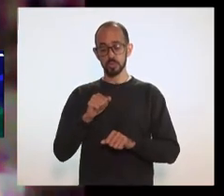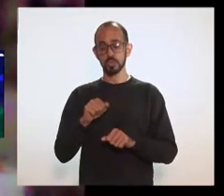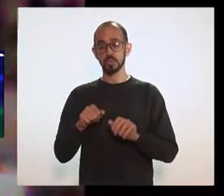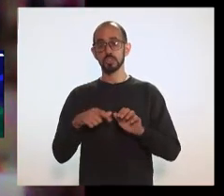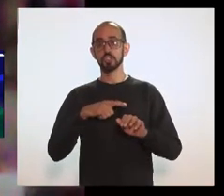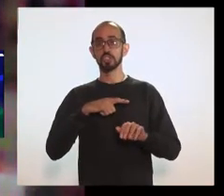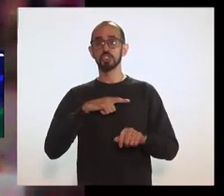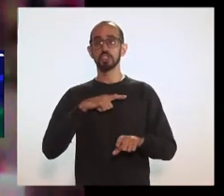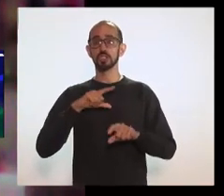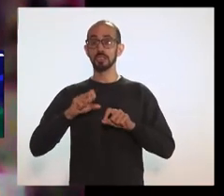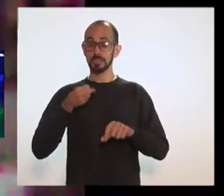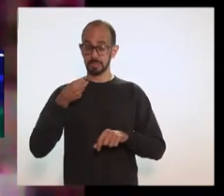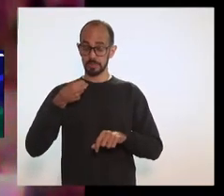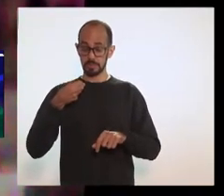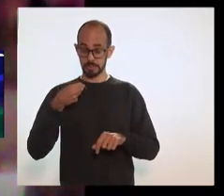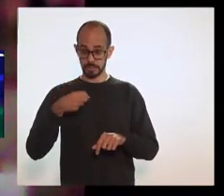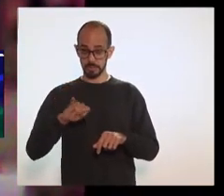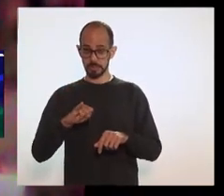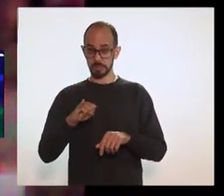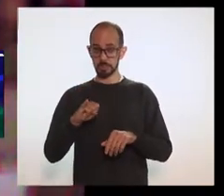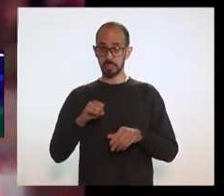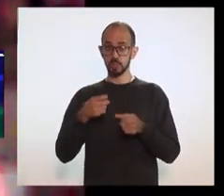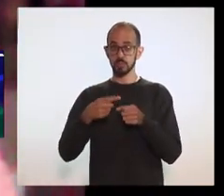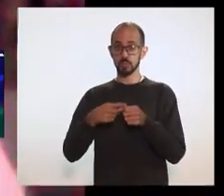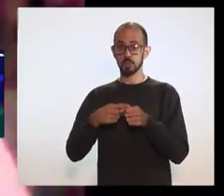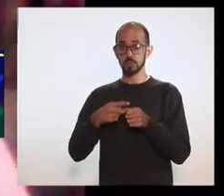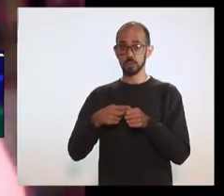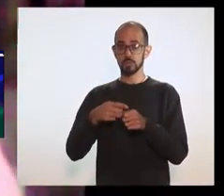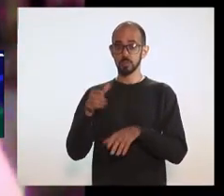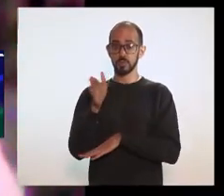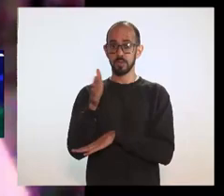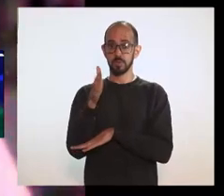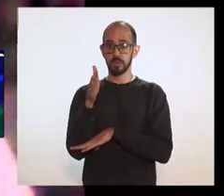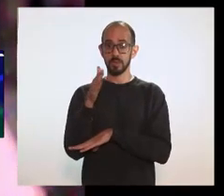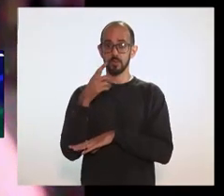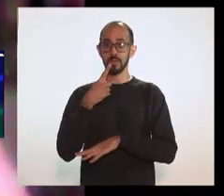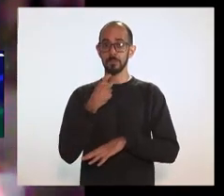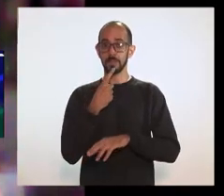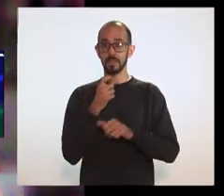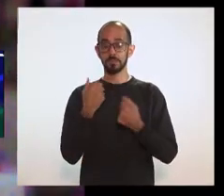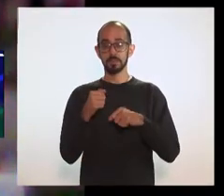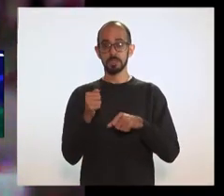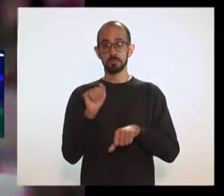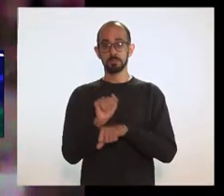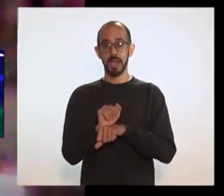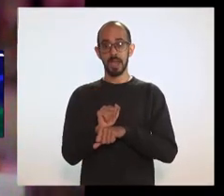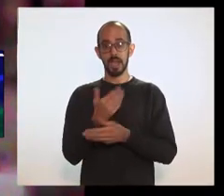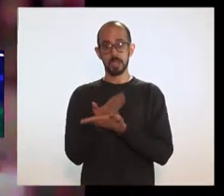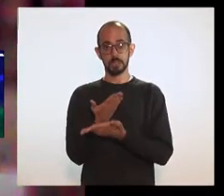os municípios chegassem à bandeira vermelha, eles teriam que interromper as aulas.